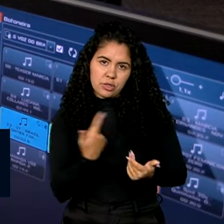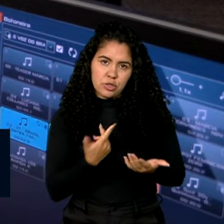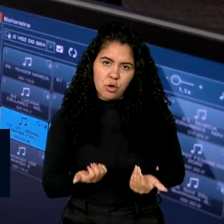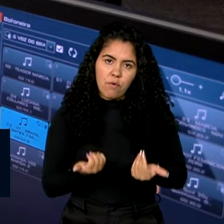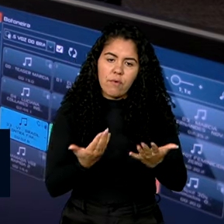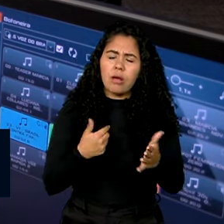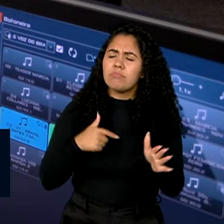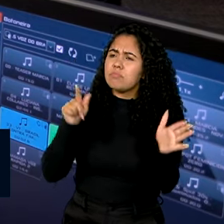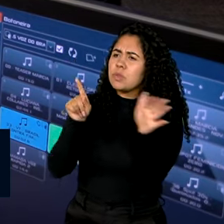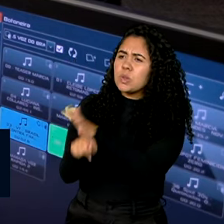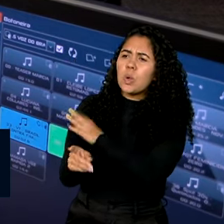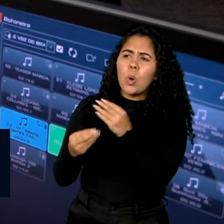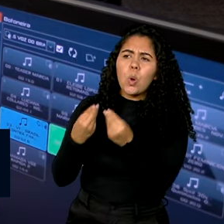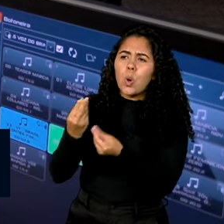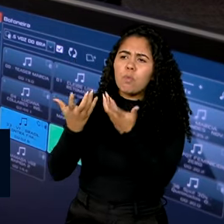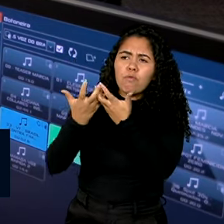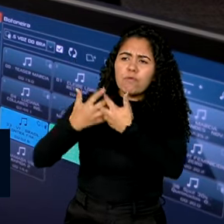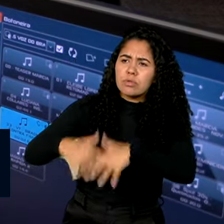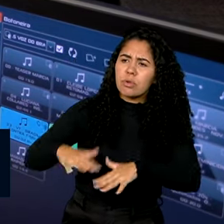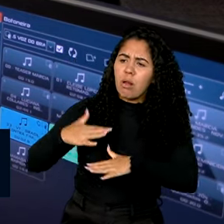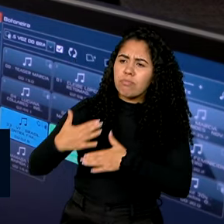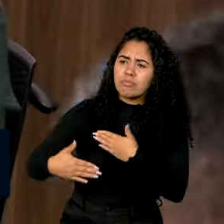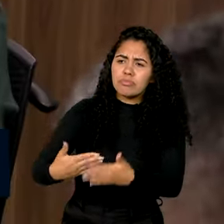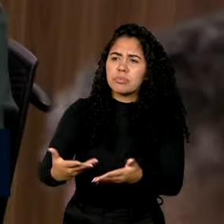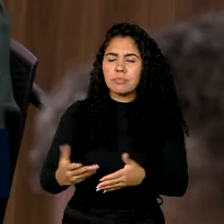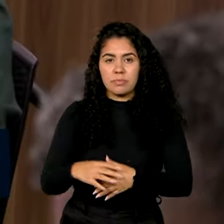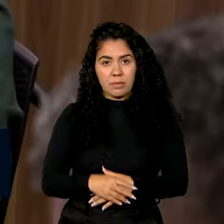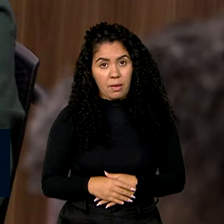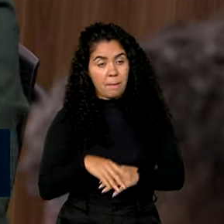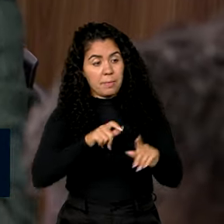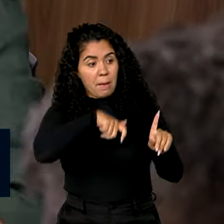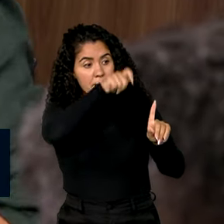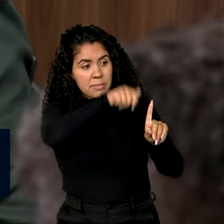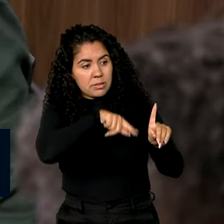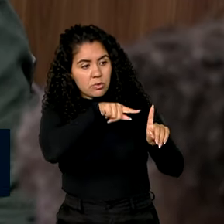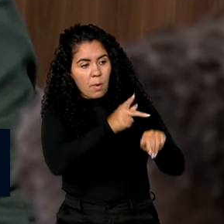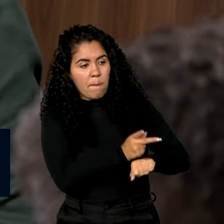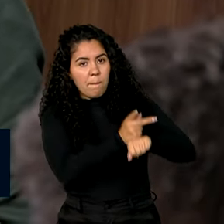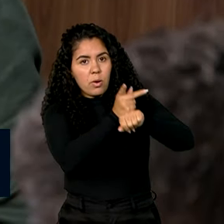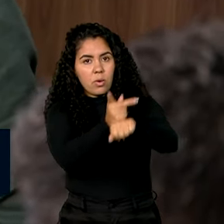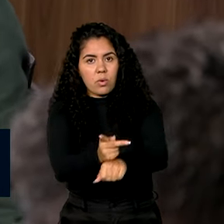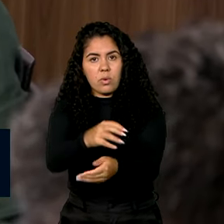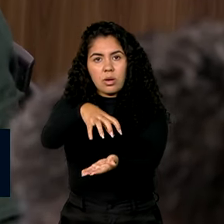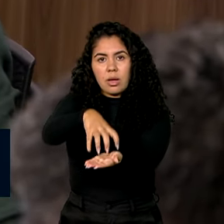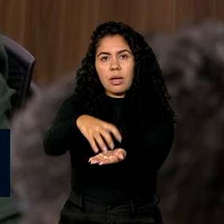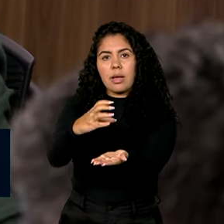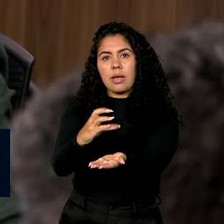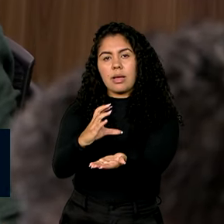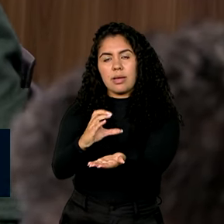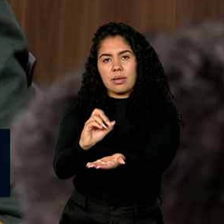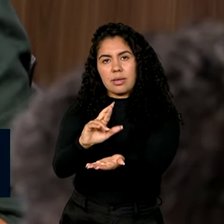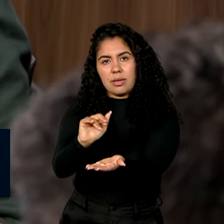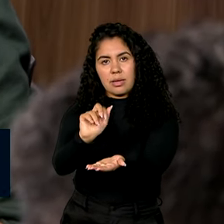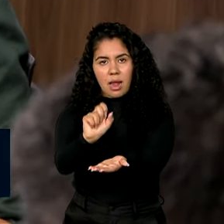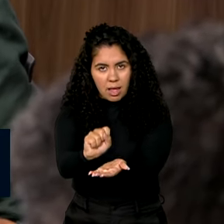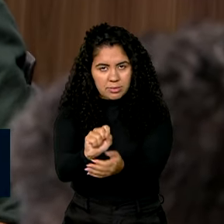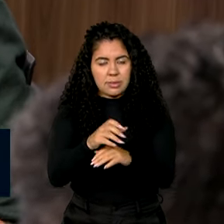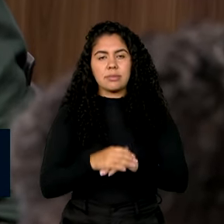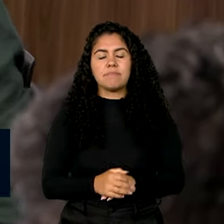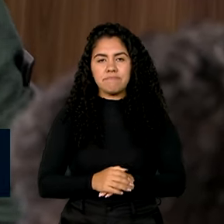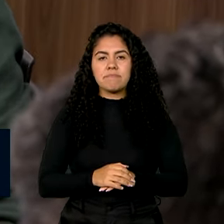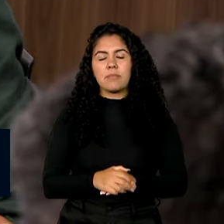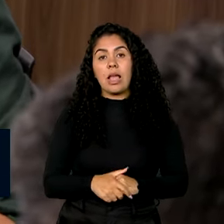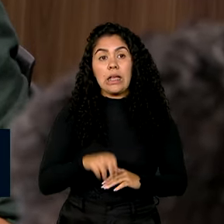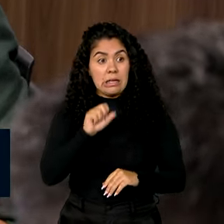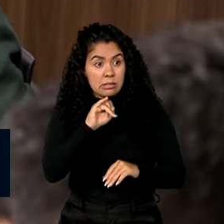procedimento para atualizar esse cadastro ele vai ao crass né ele vai ao crass se ele já tem o cadastro único ele vai no crass